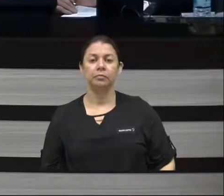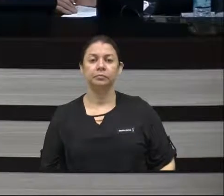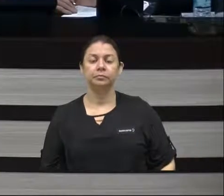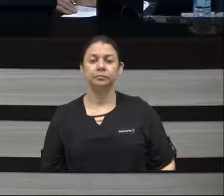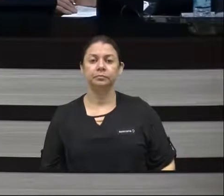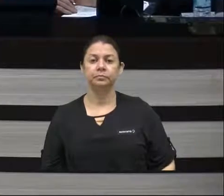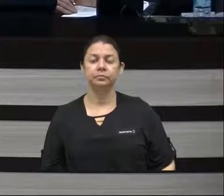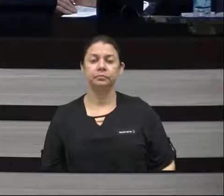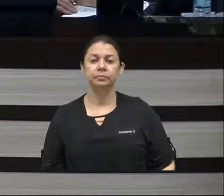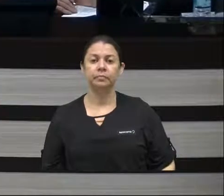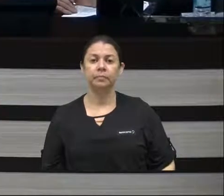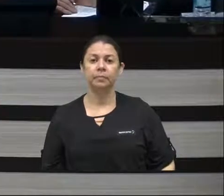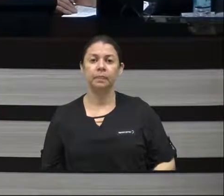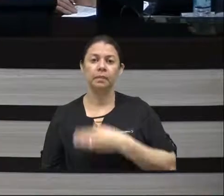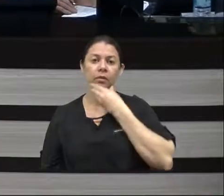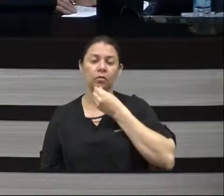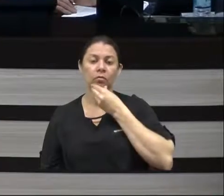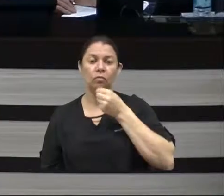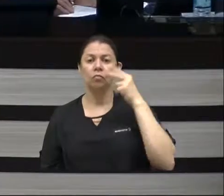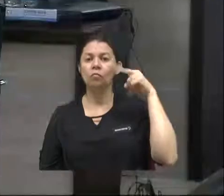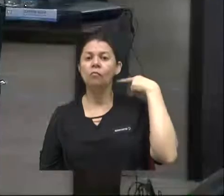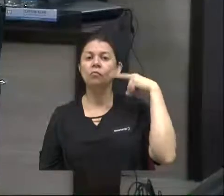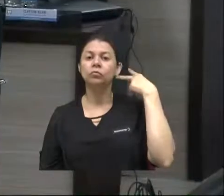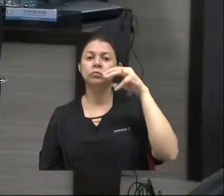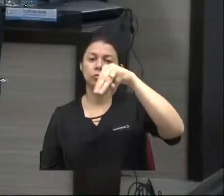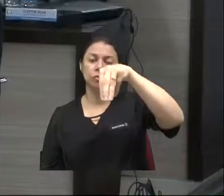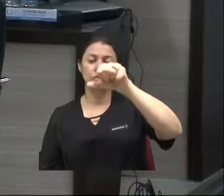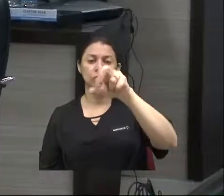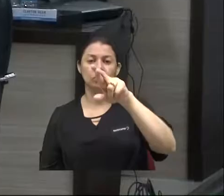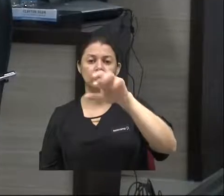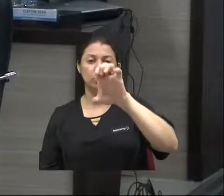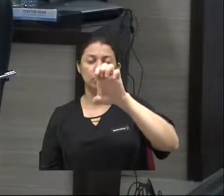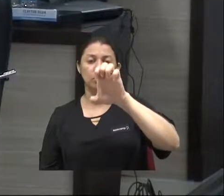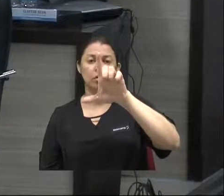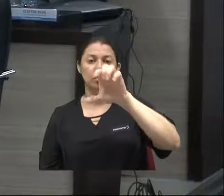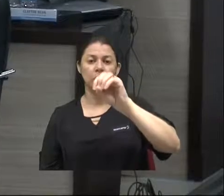Como vota o vereador Marcelo Rossi?